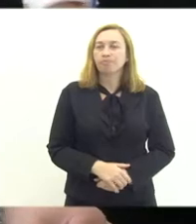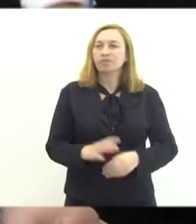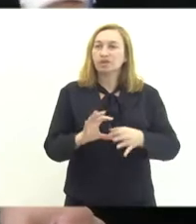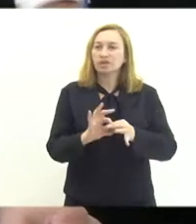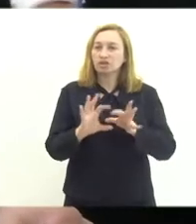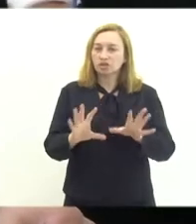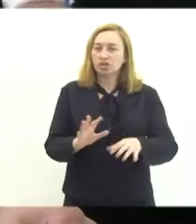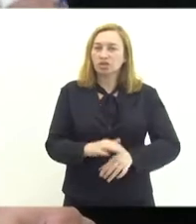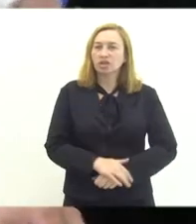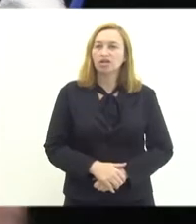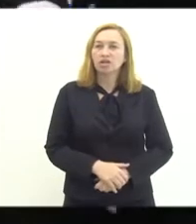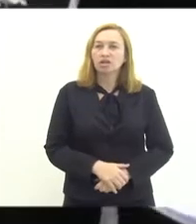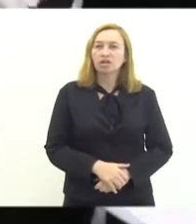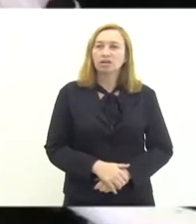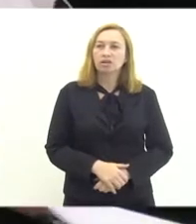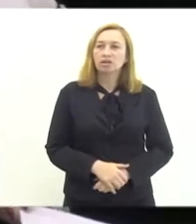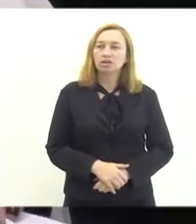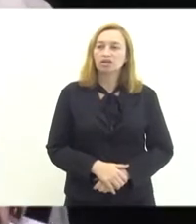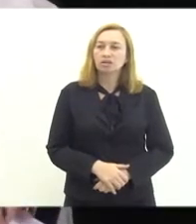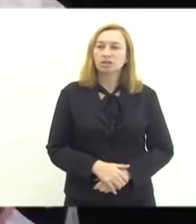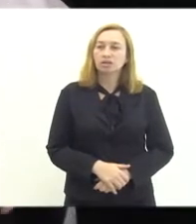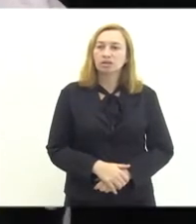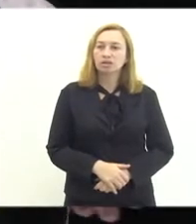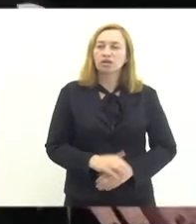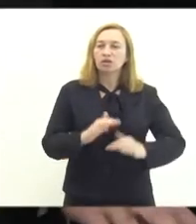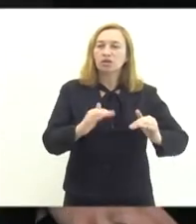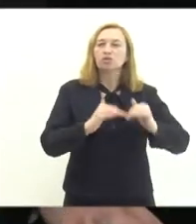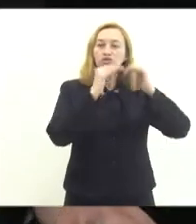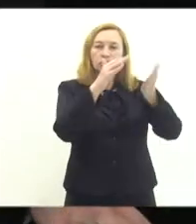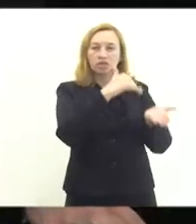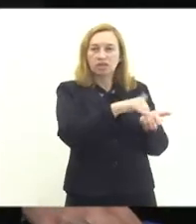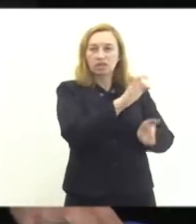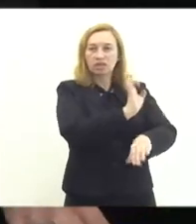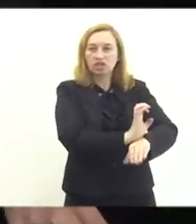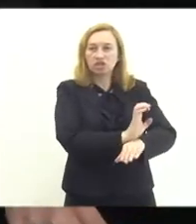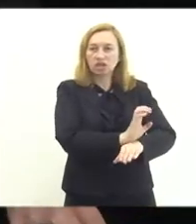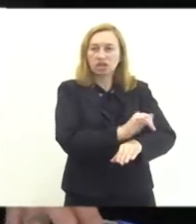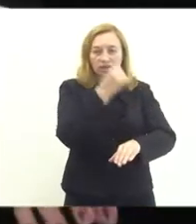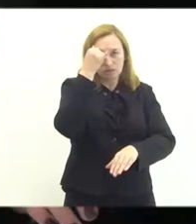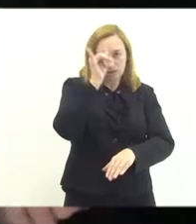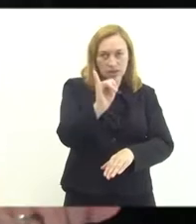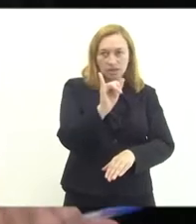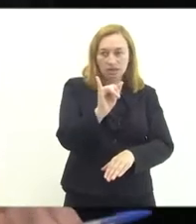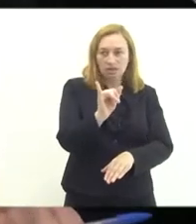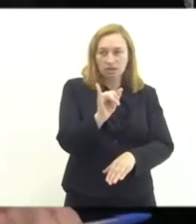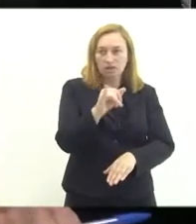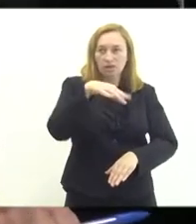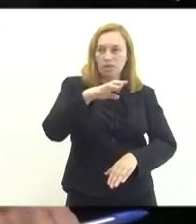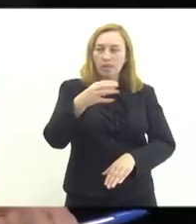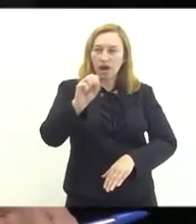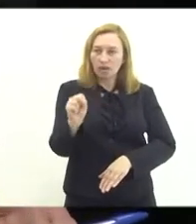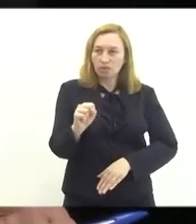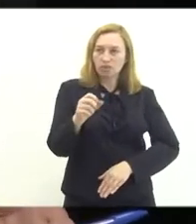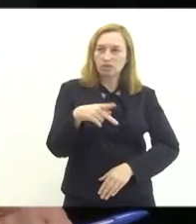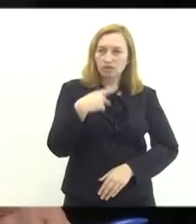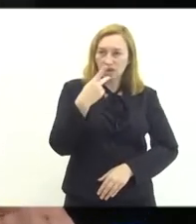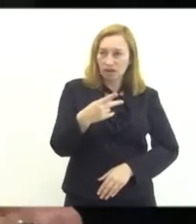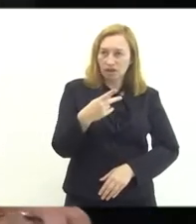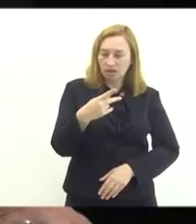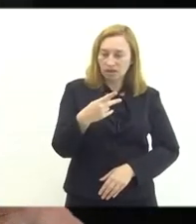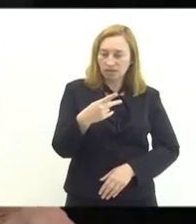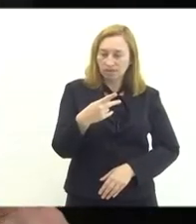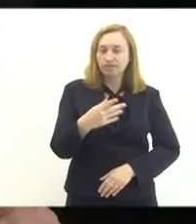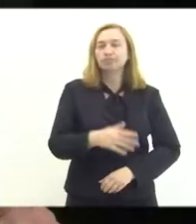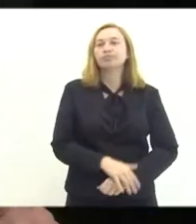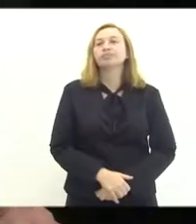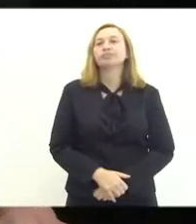aqui a palavra Oi para o subsecretário de estado de prevenção Independência Marcos Moura para que